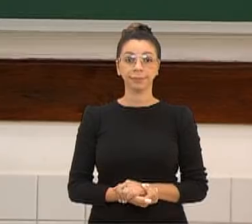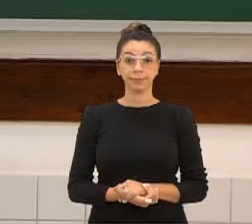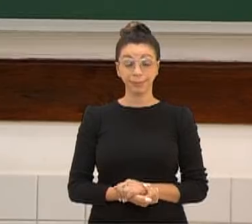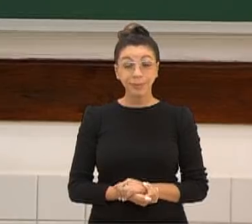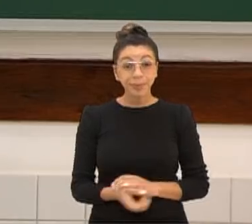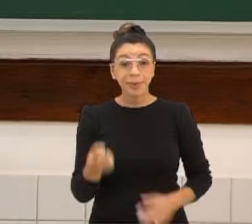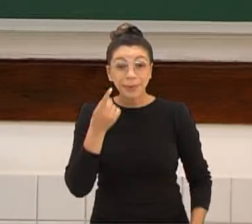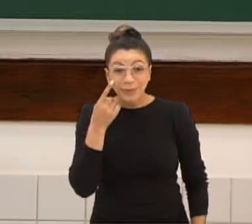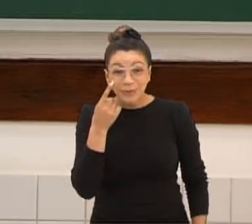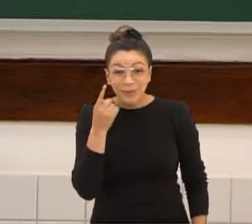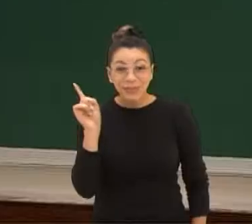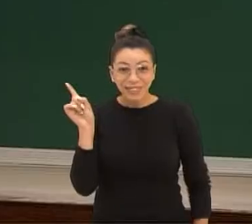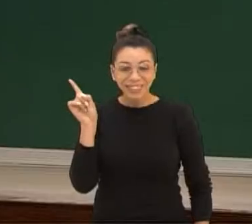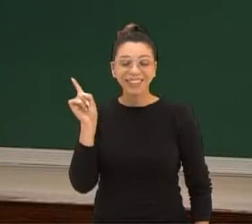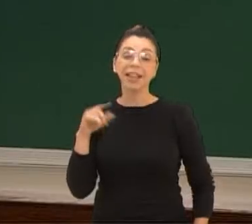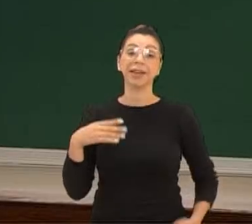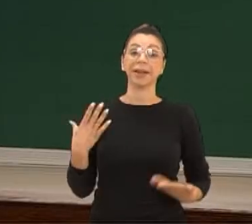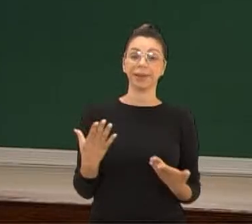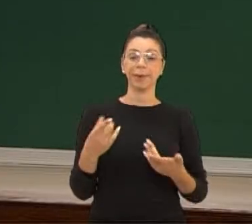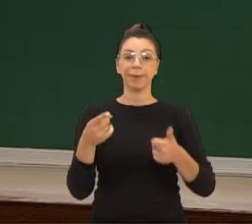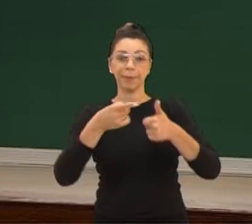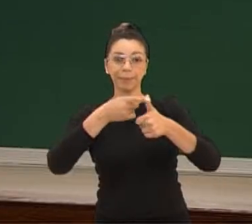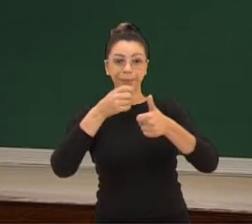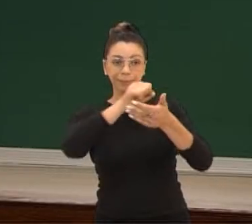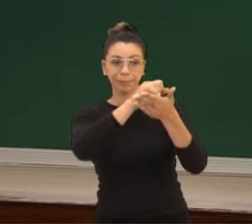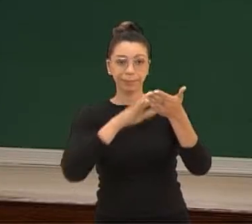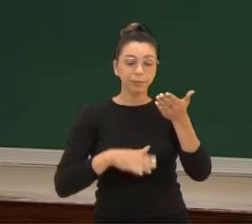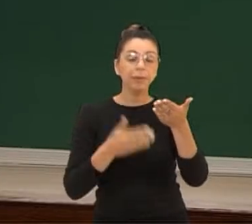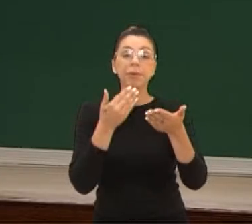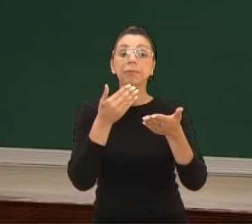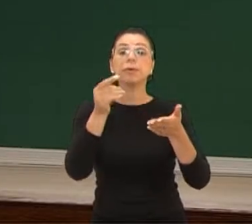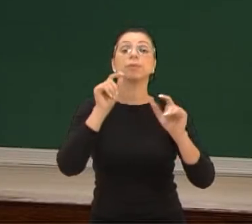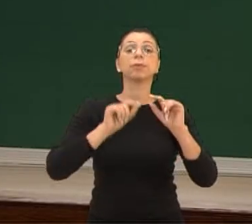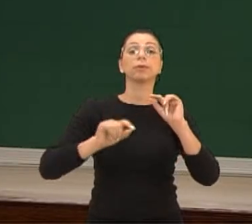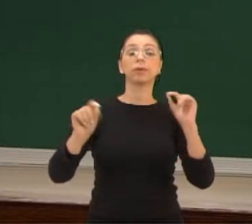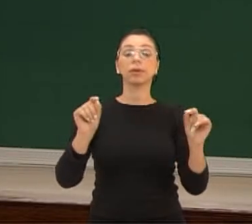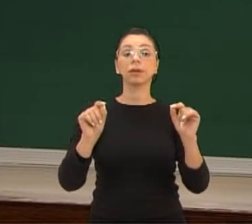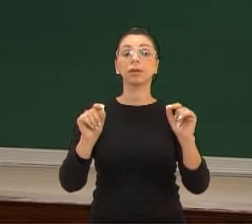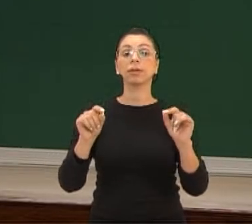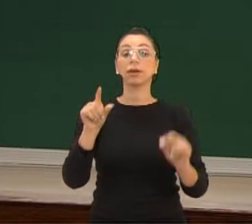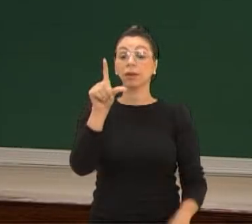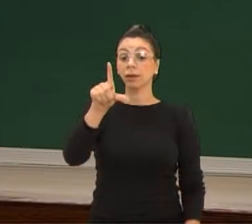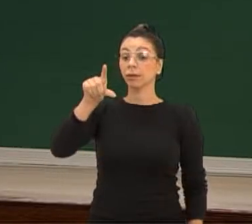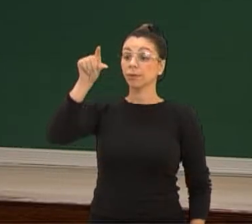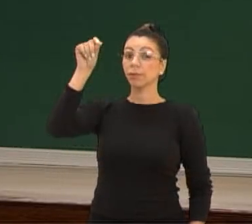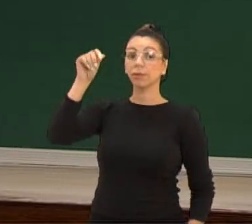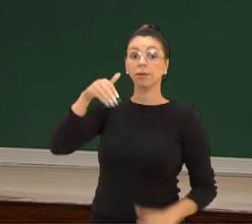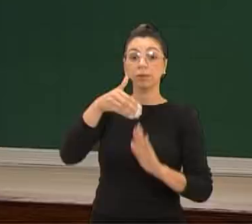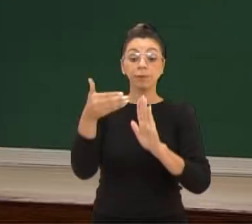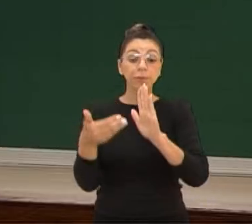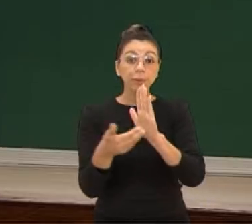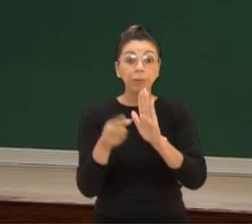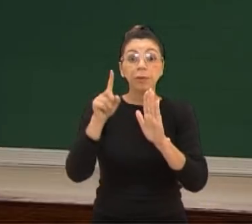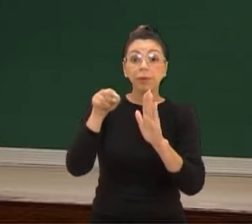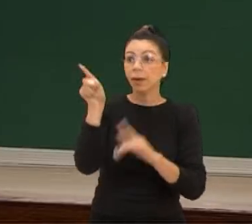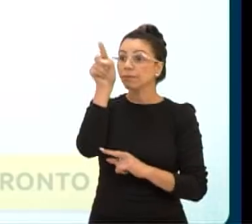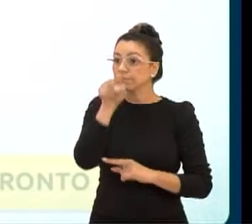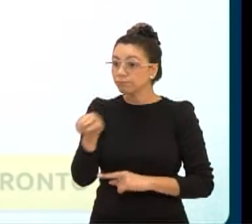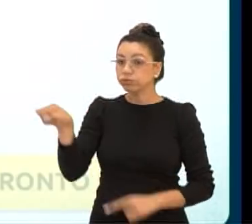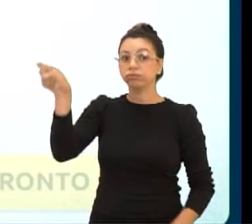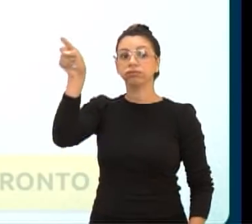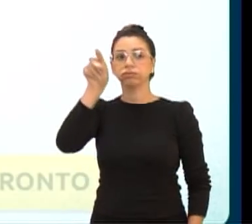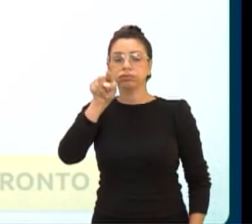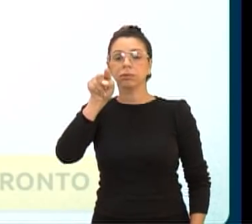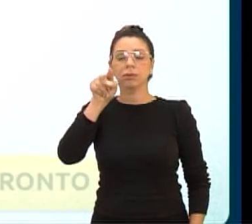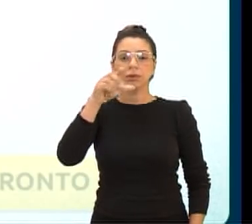Vamos lá então? Nessa primeira atividade, ele pede para você selecionar todos os círculos. Vamos lá!